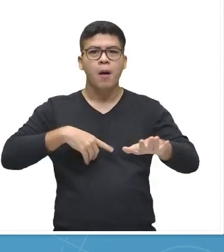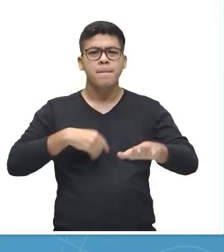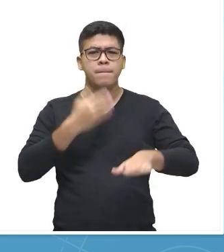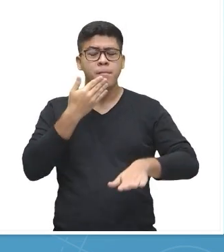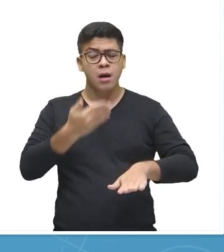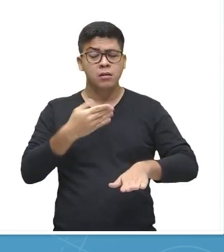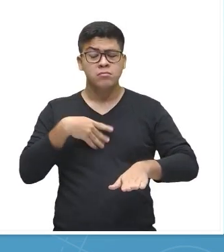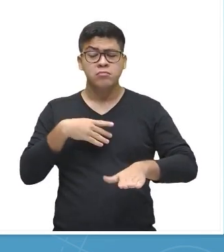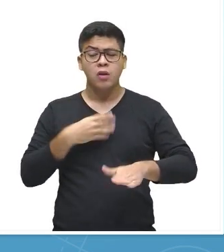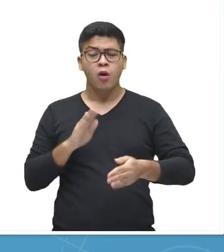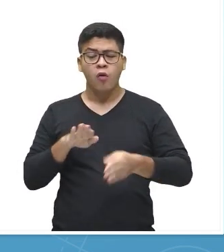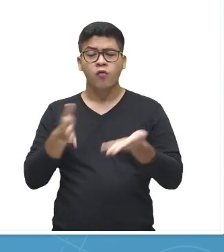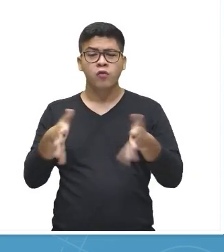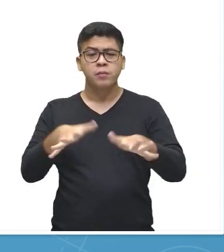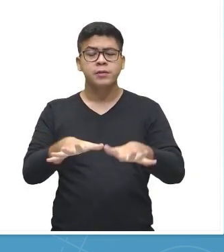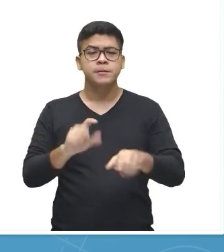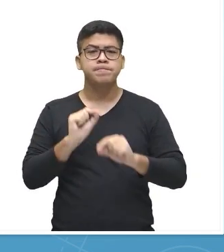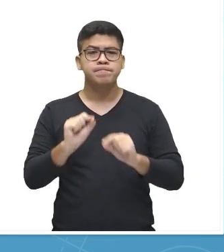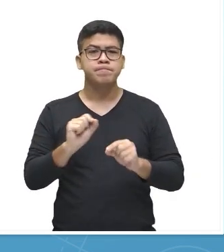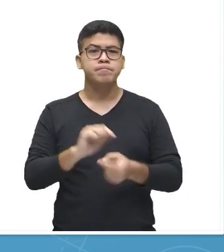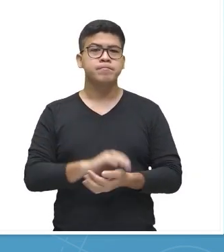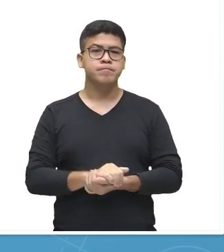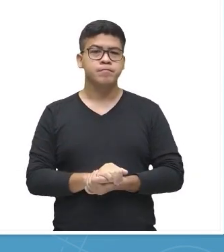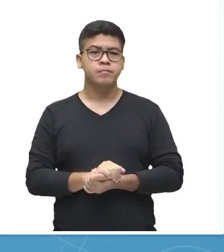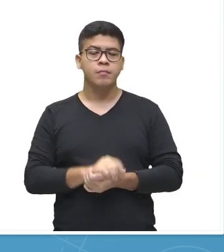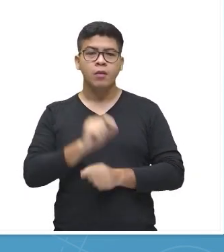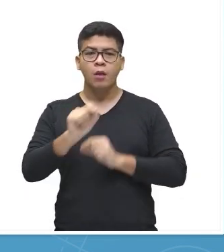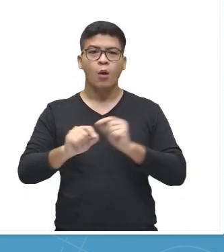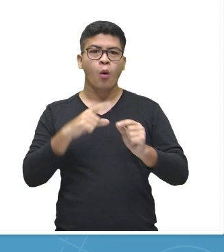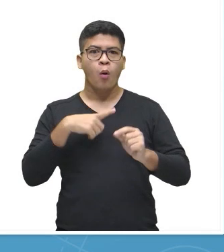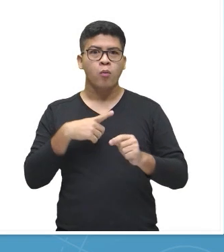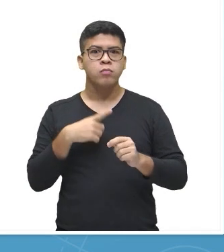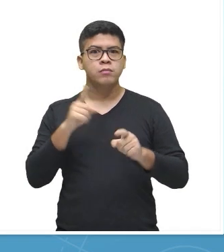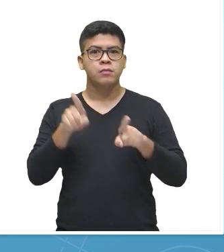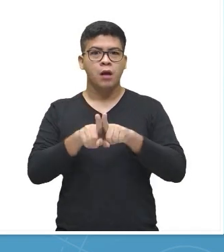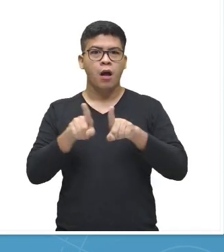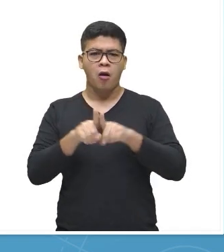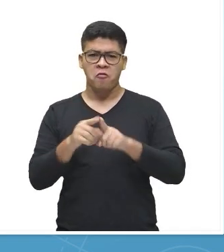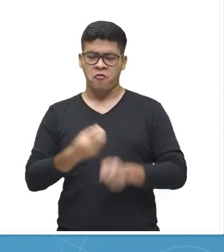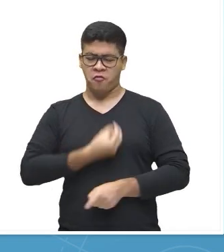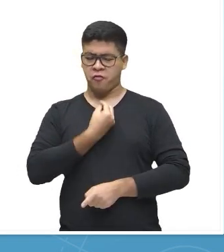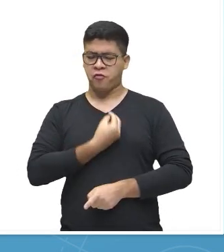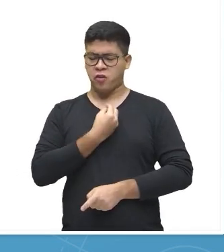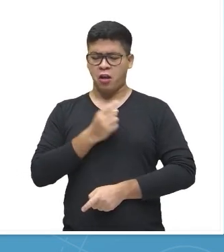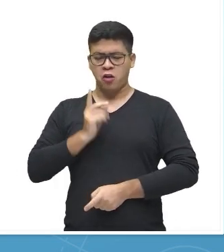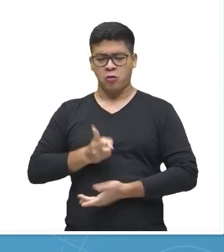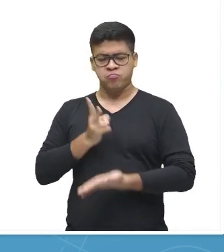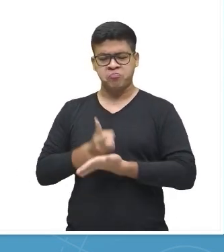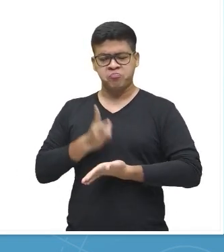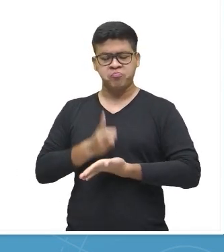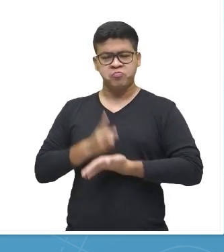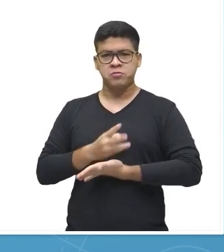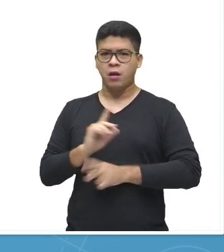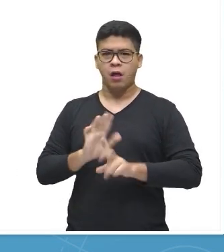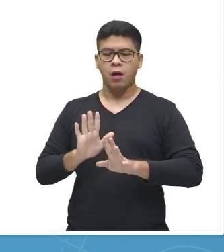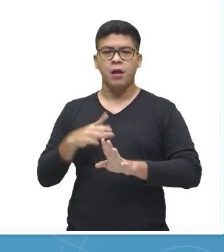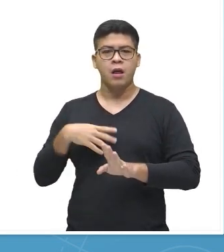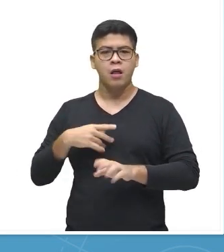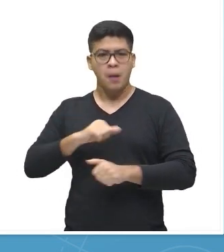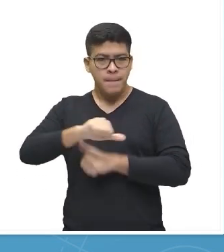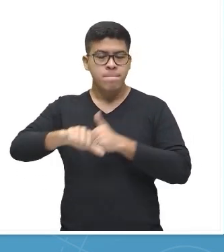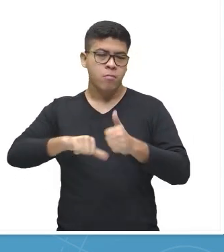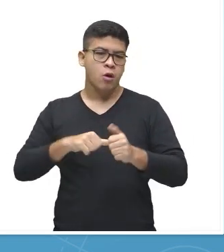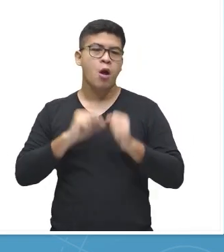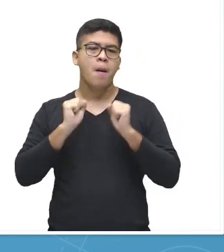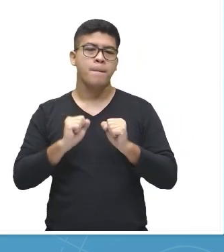pede. Ninguém pode ser um ser só centrado, pois a própria vida também é multifacetada, ou